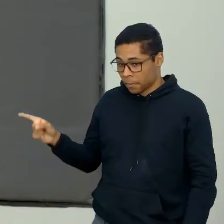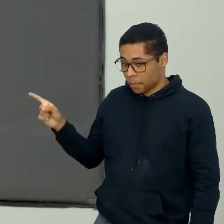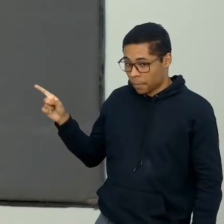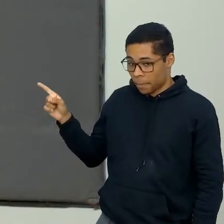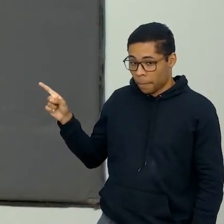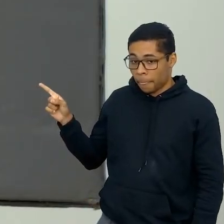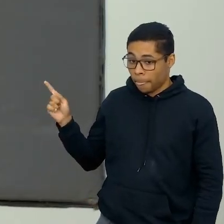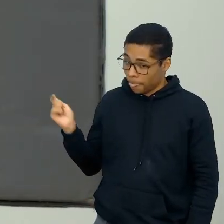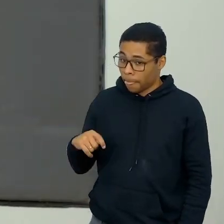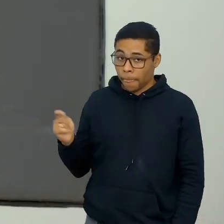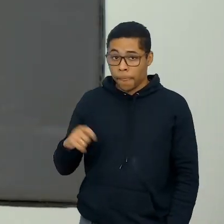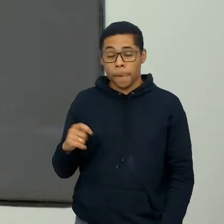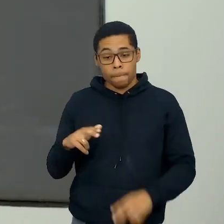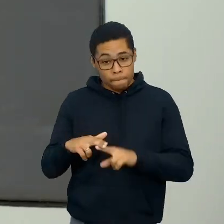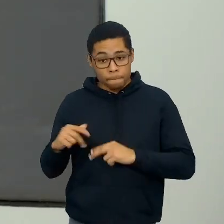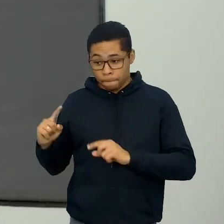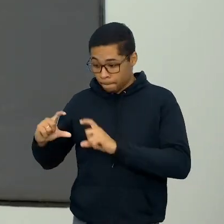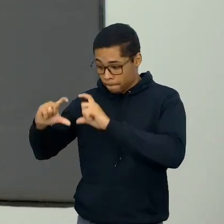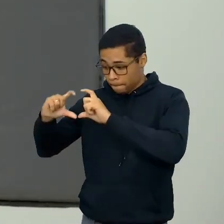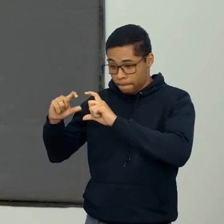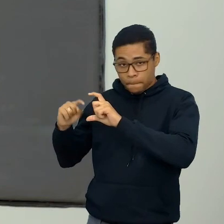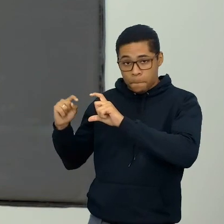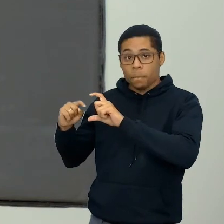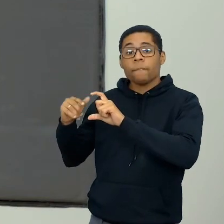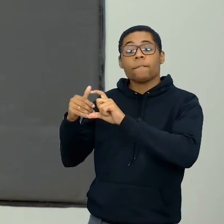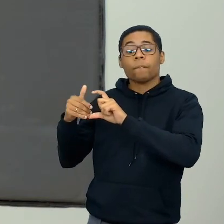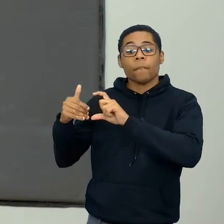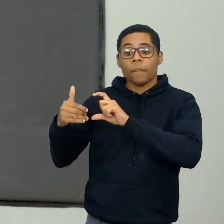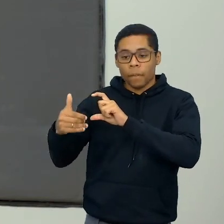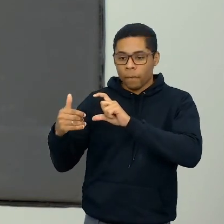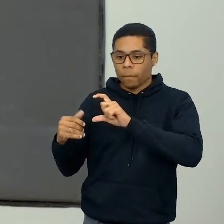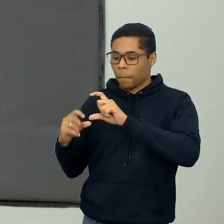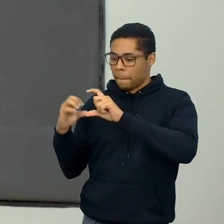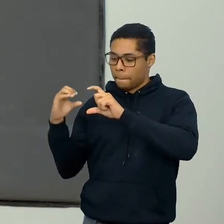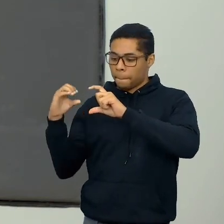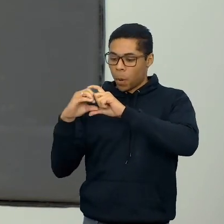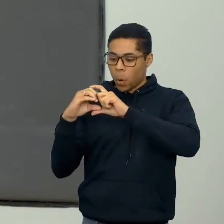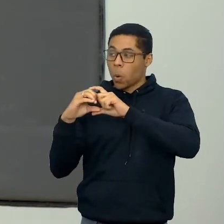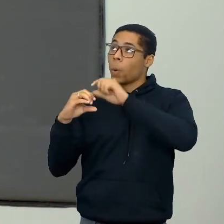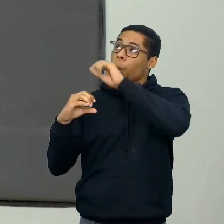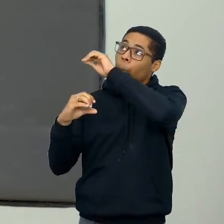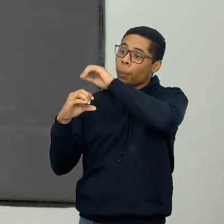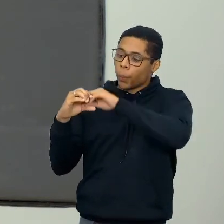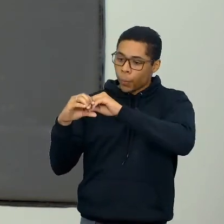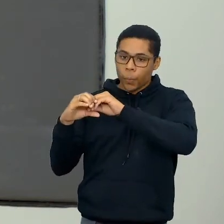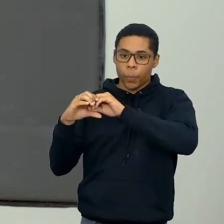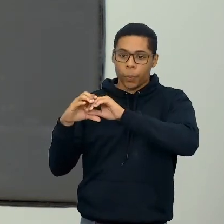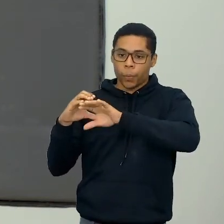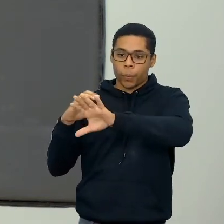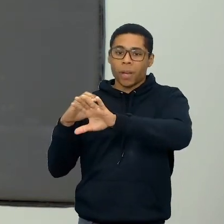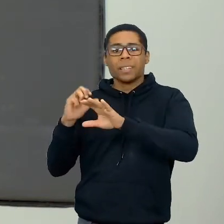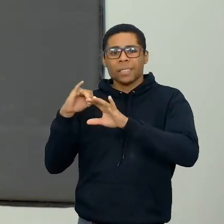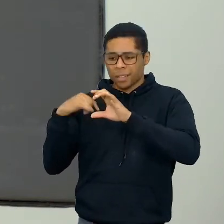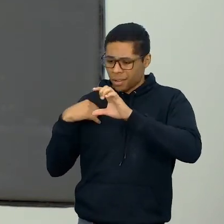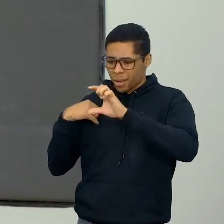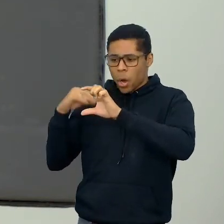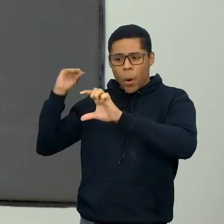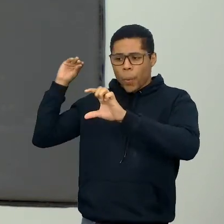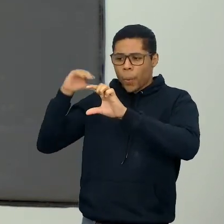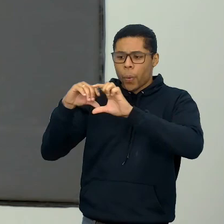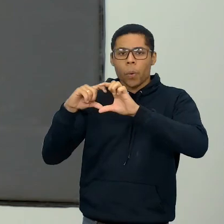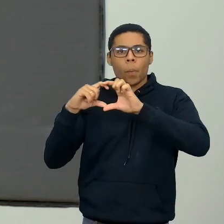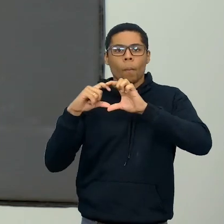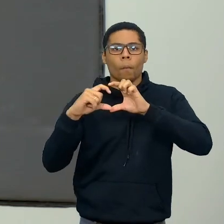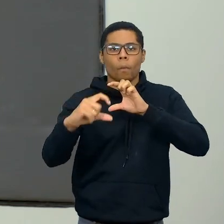aqui faz. Então, essa abertura aí, ela vai ter uma eficiência menor do que se eu colocar a garrafa ali. Prove,